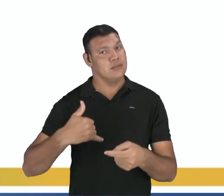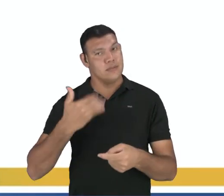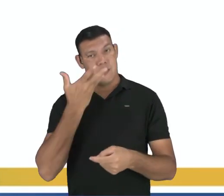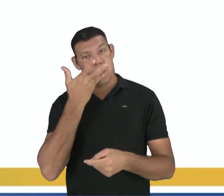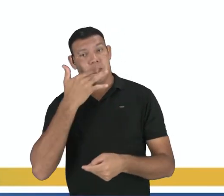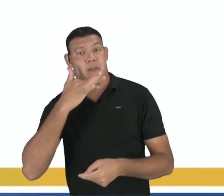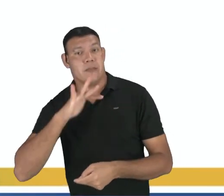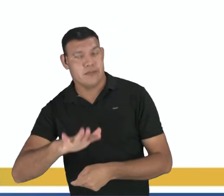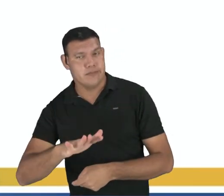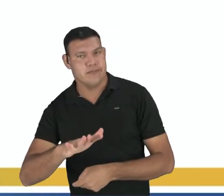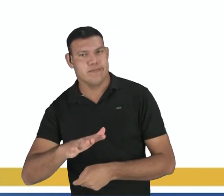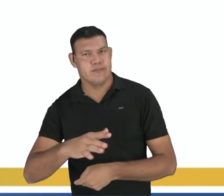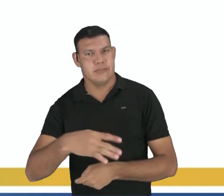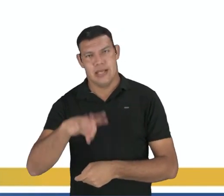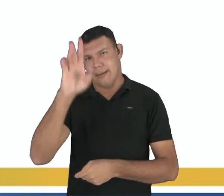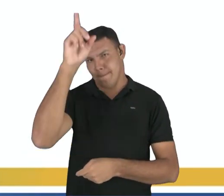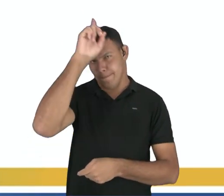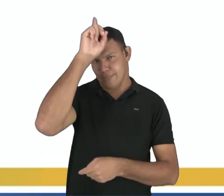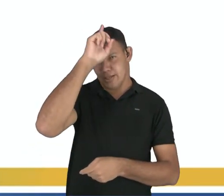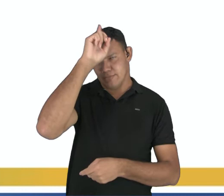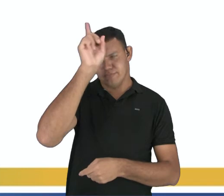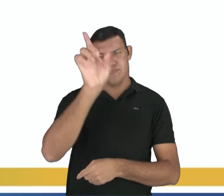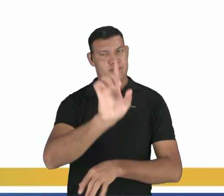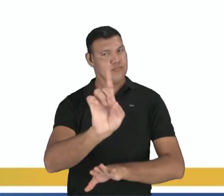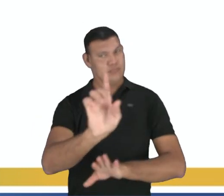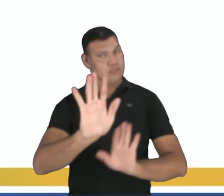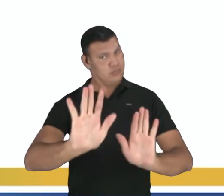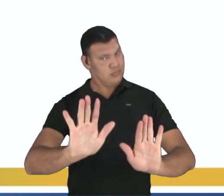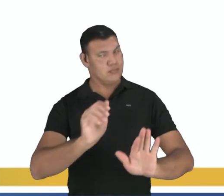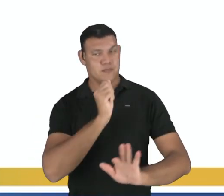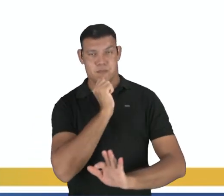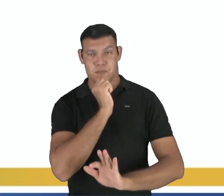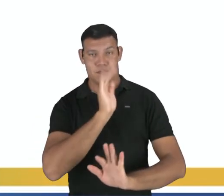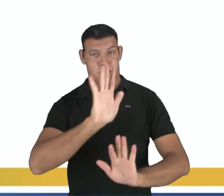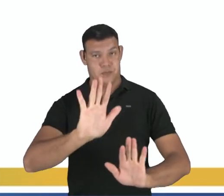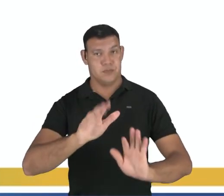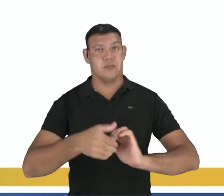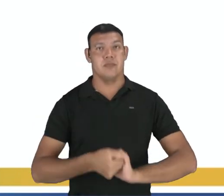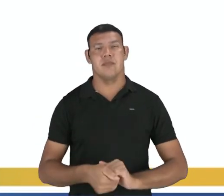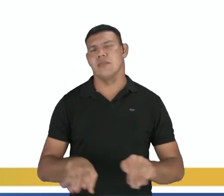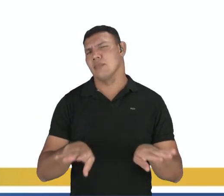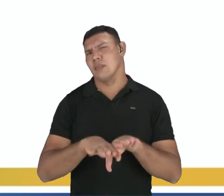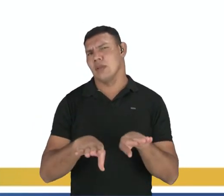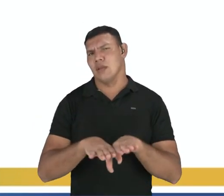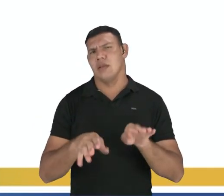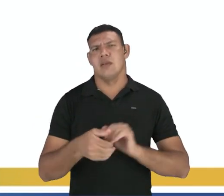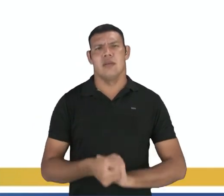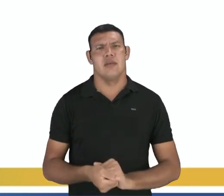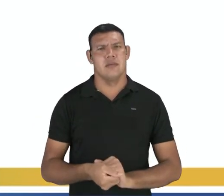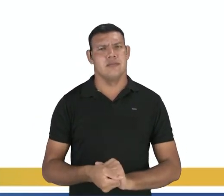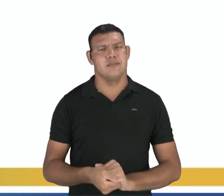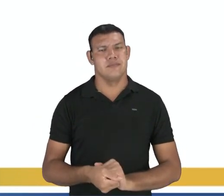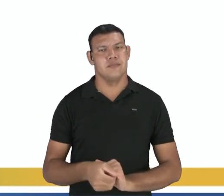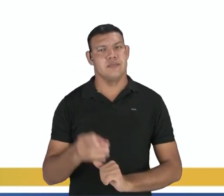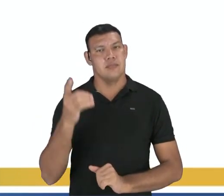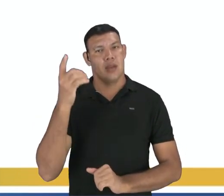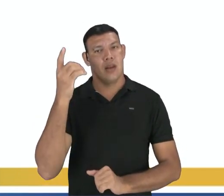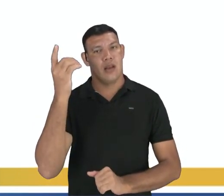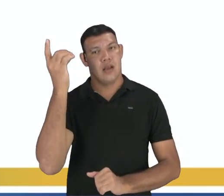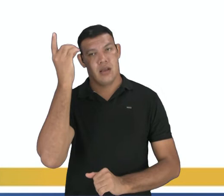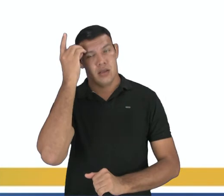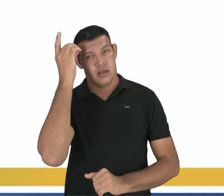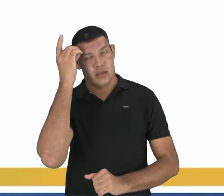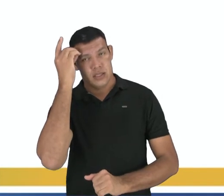maturidade social, né, para escolher representantes, e as pessoas também aí que sofrem de deficiências, né, de